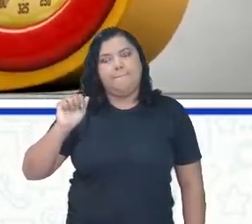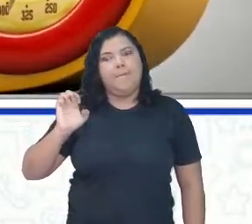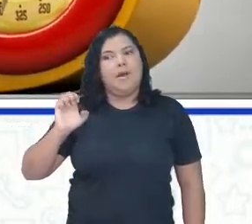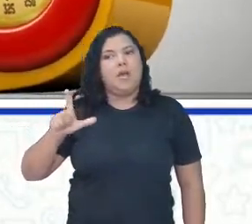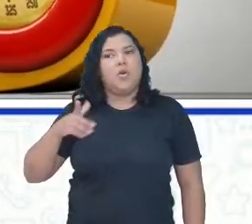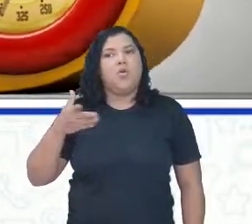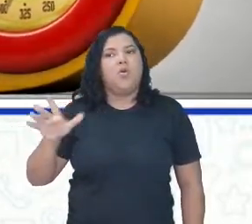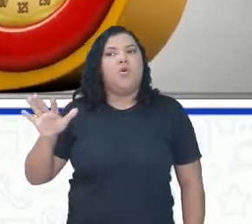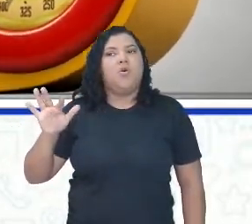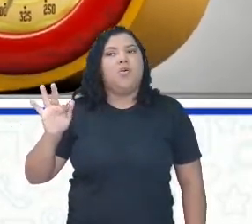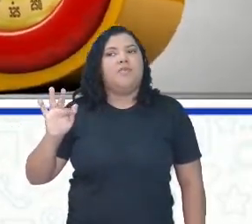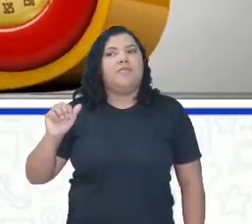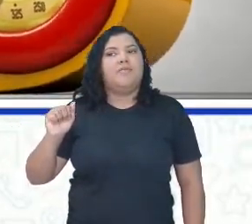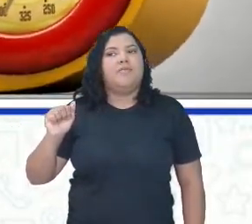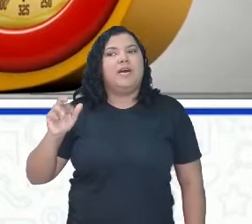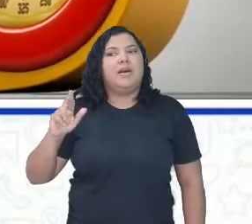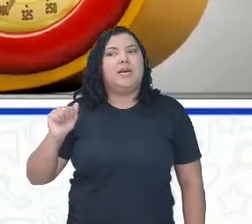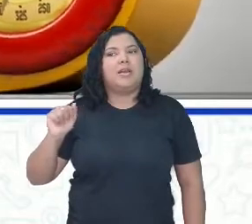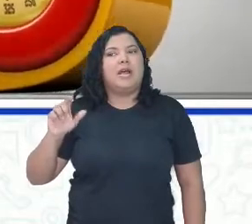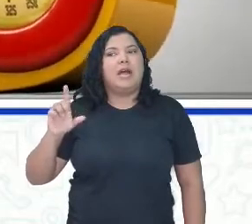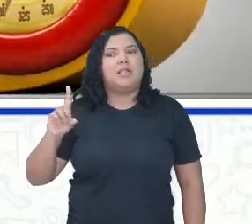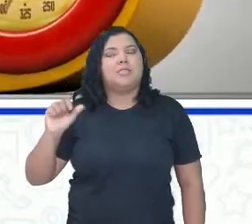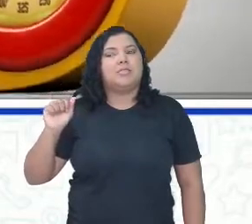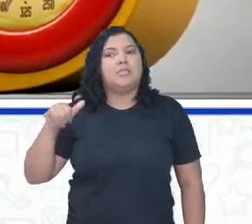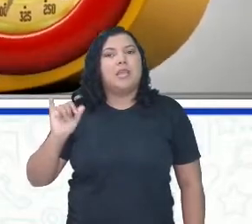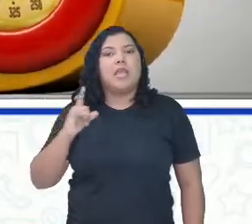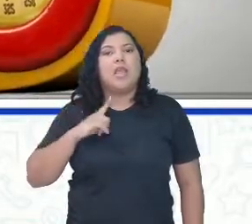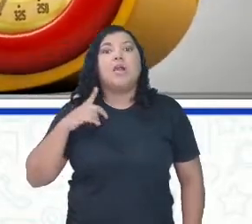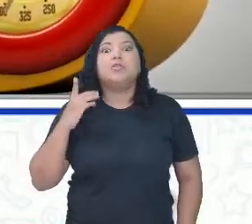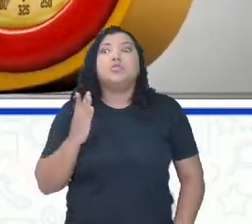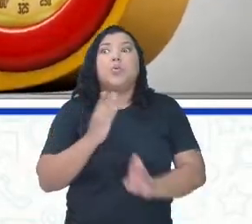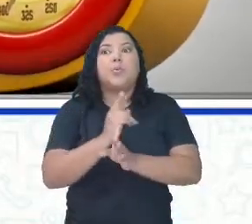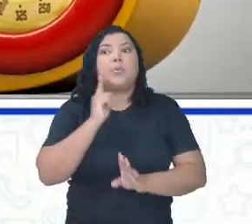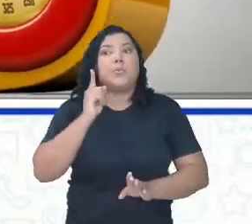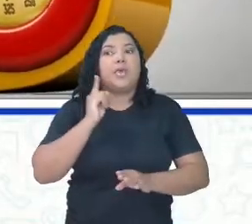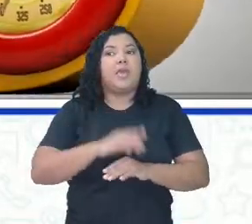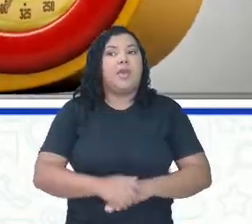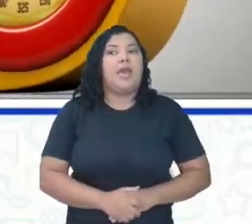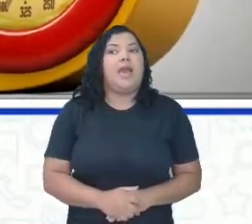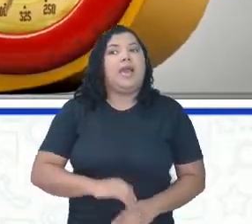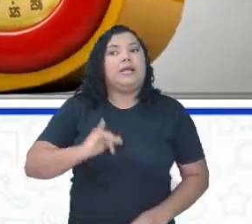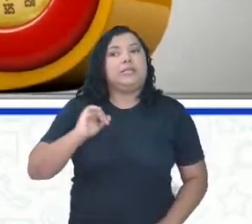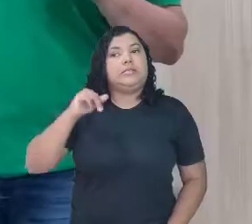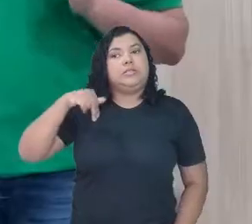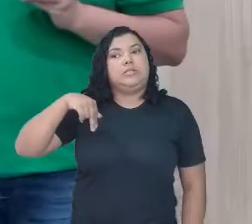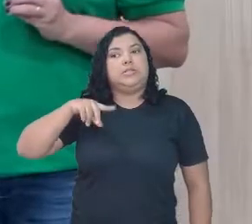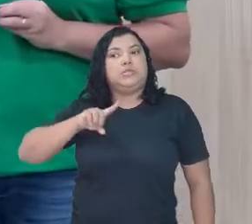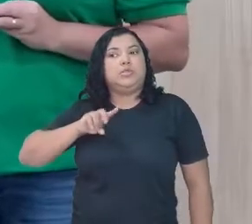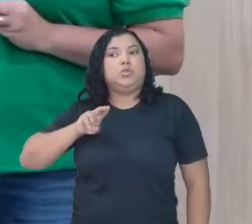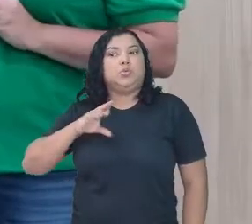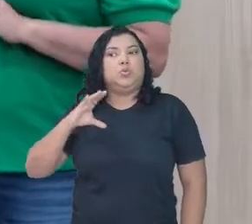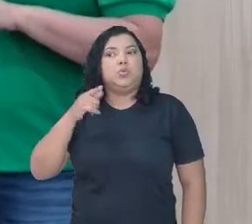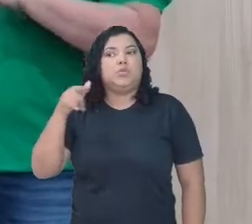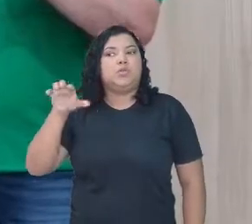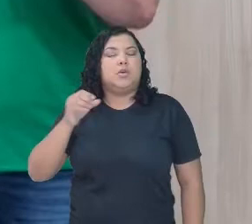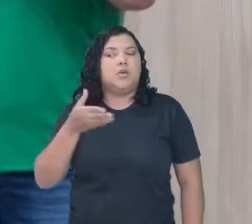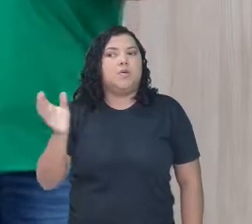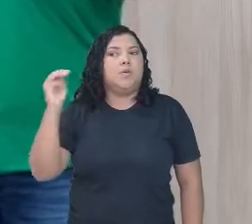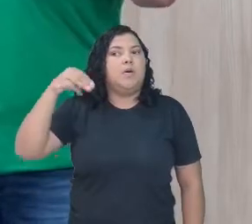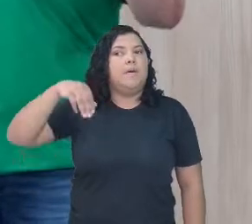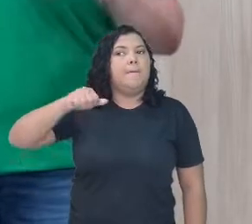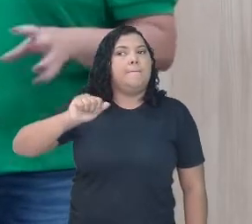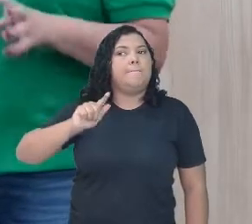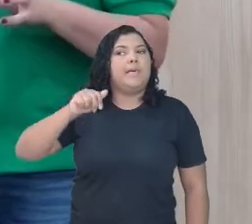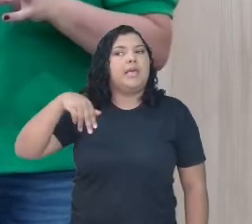1831, ele descobriu a indução magnética. Então, foi ali que começou, né? Toda